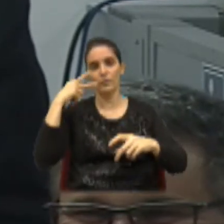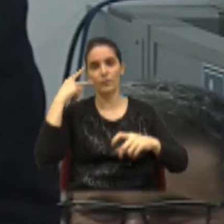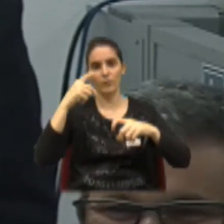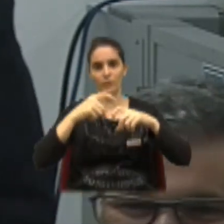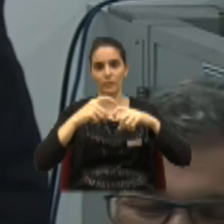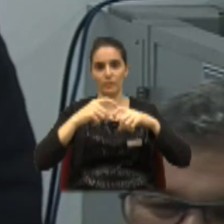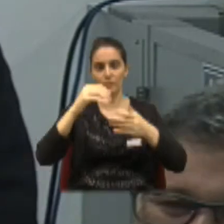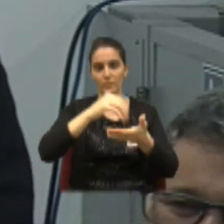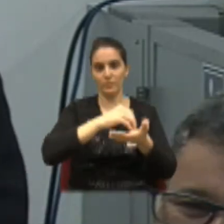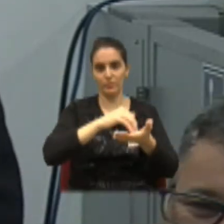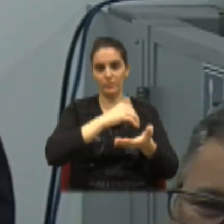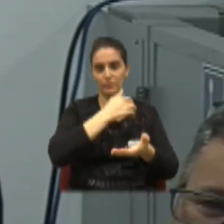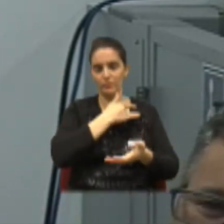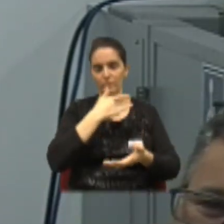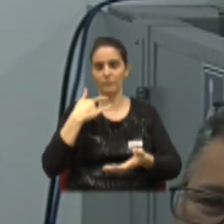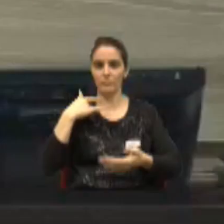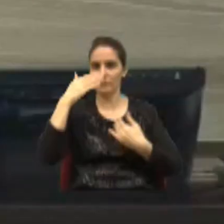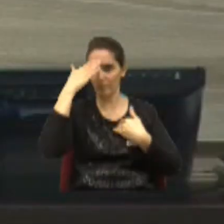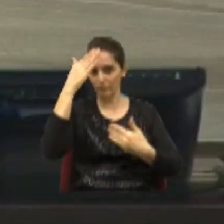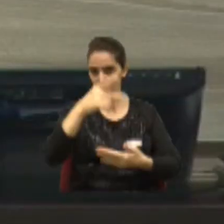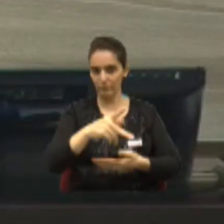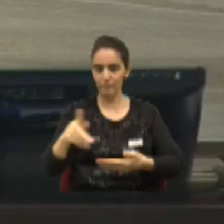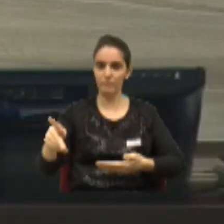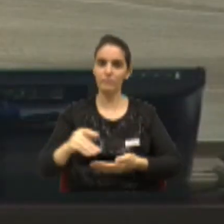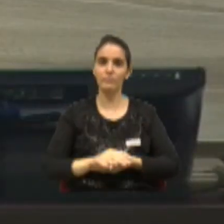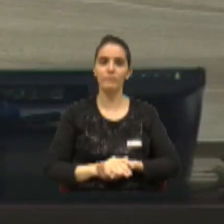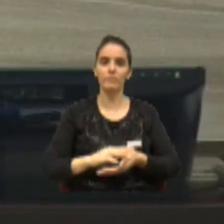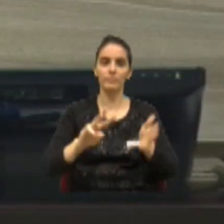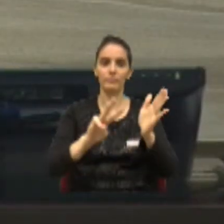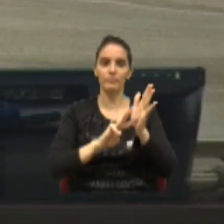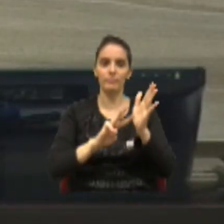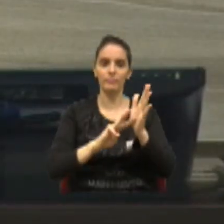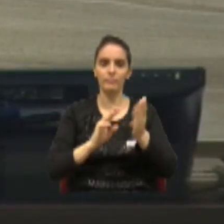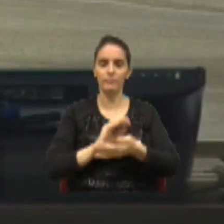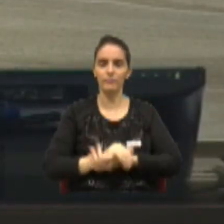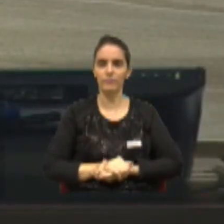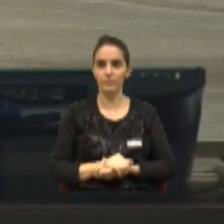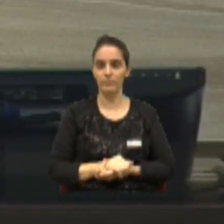secretário de saúde. Obrigado, senhor presidente. Item